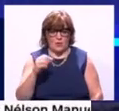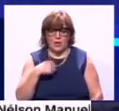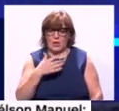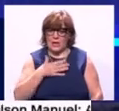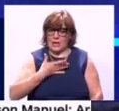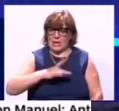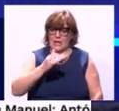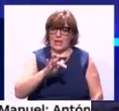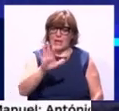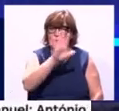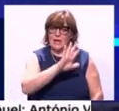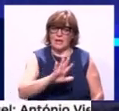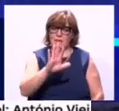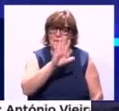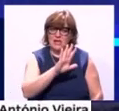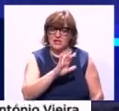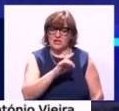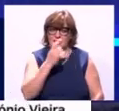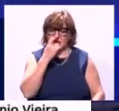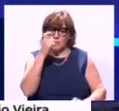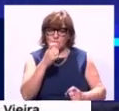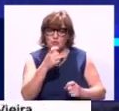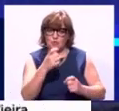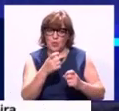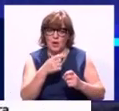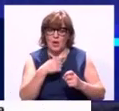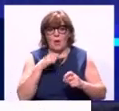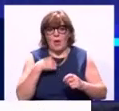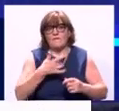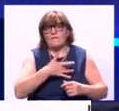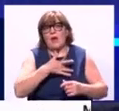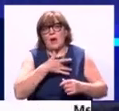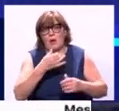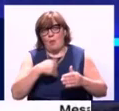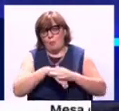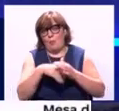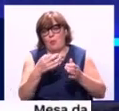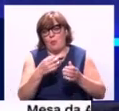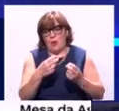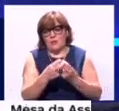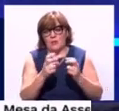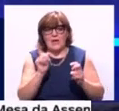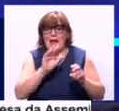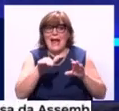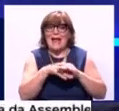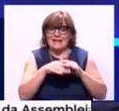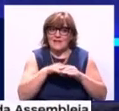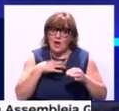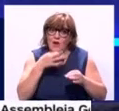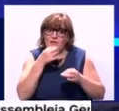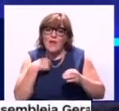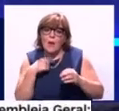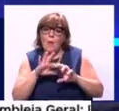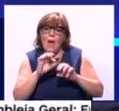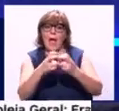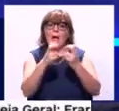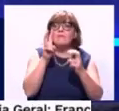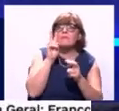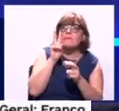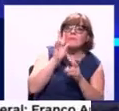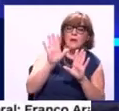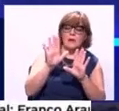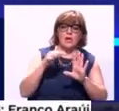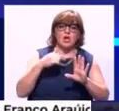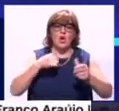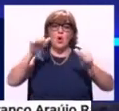imagem daquele adepto. Estou a falar como adepto. Claro. Não como candidato, agora como adepto. Eu,